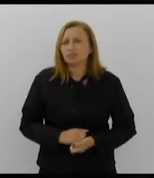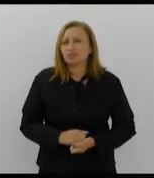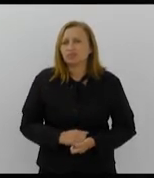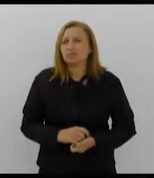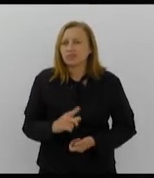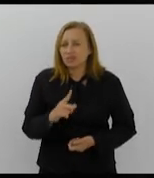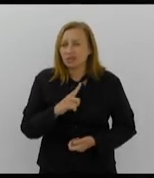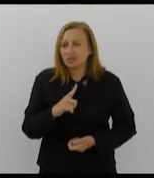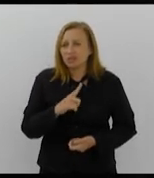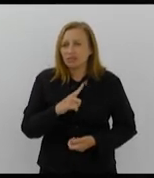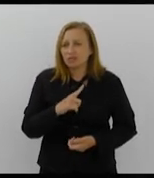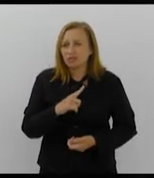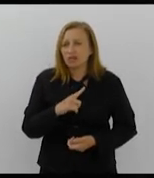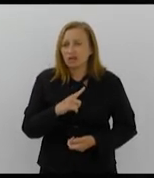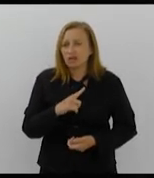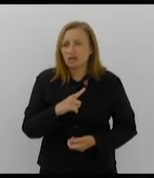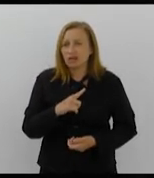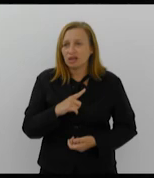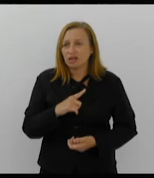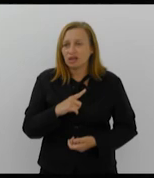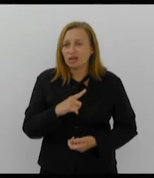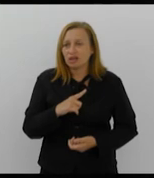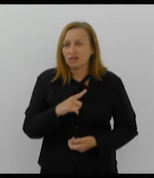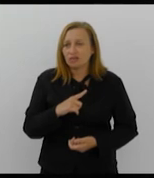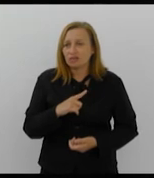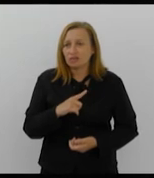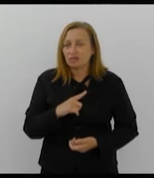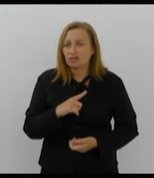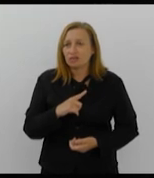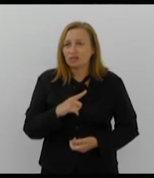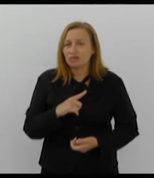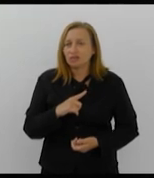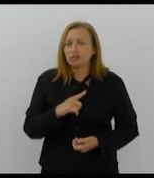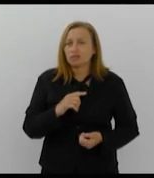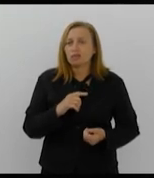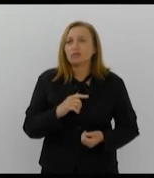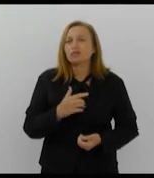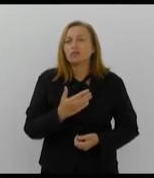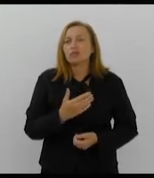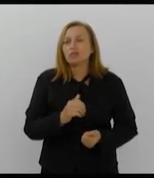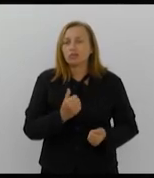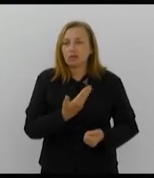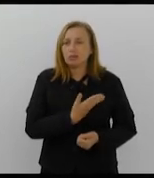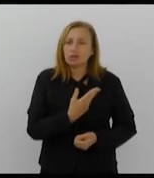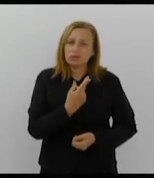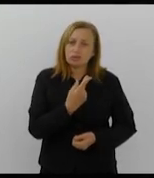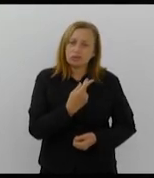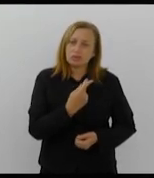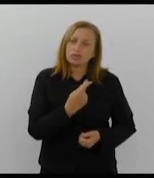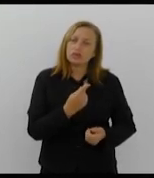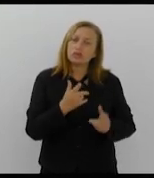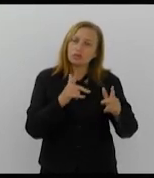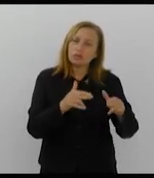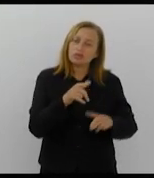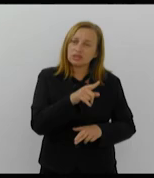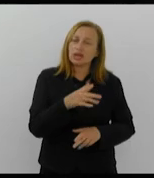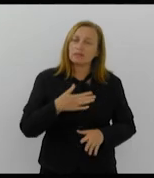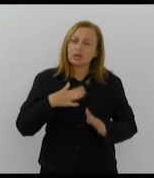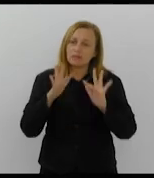tiveram na minha ausência a sua presença, no caso. Eu digo mais, assim, a minha família, quando a